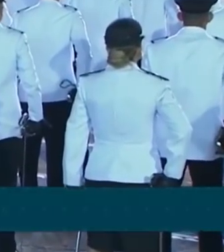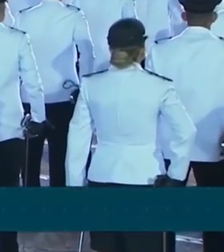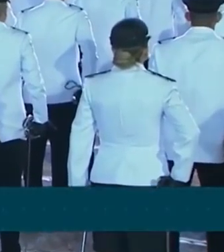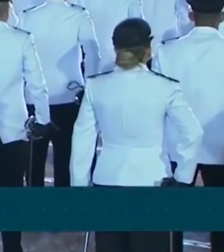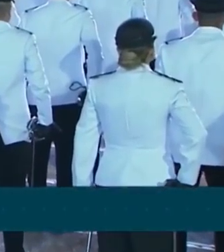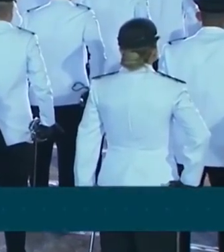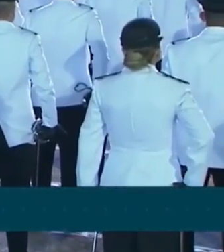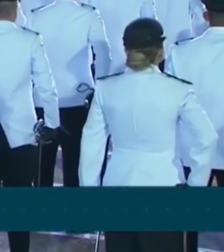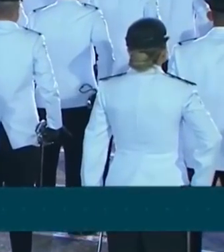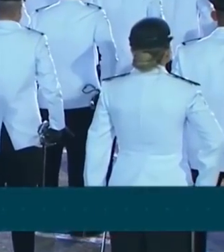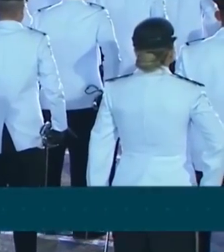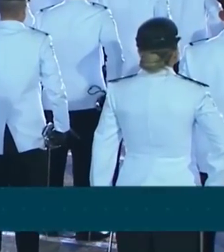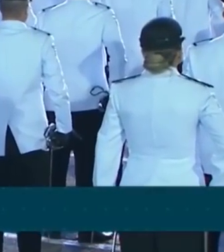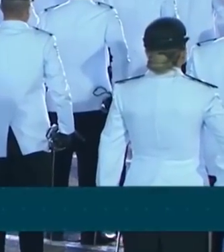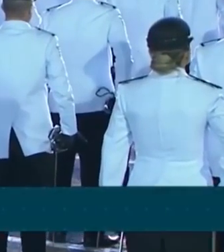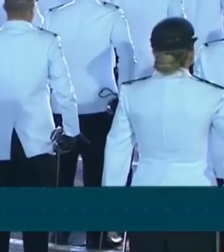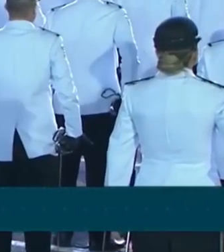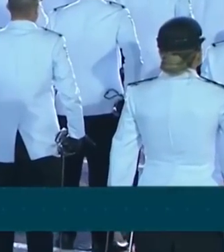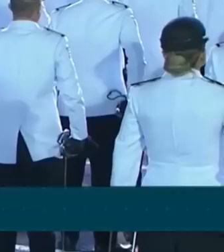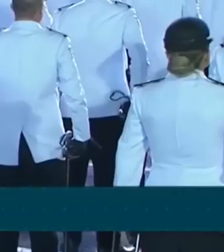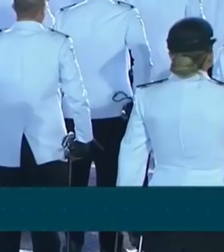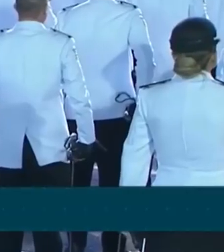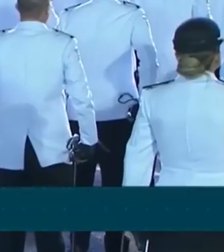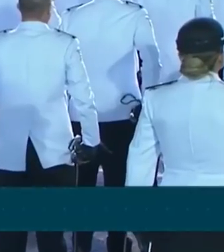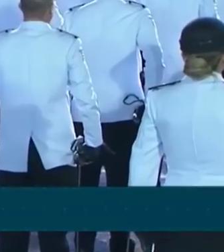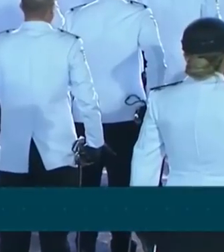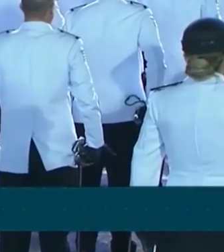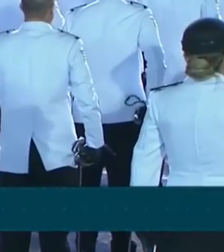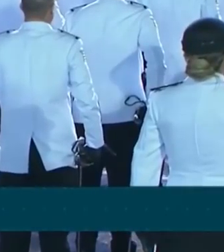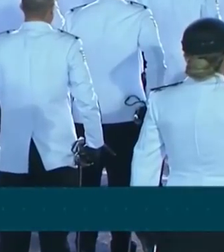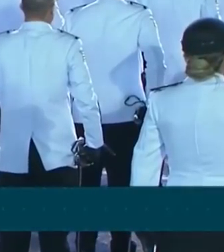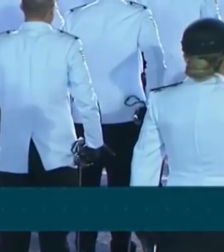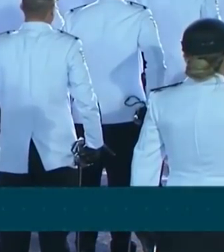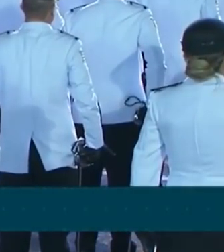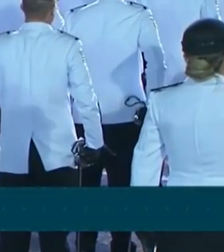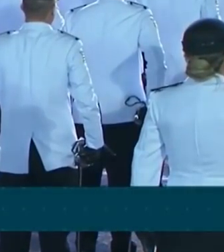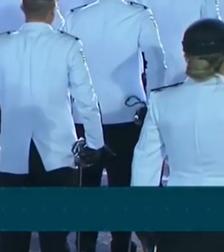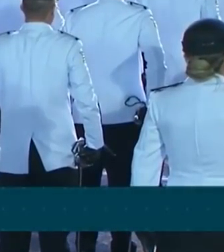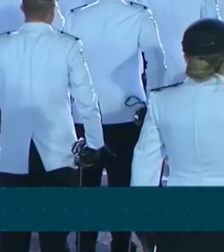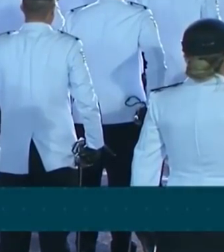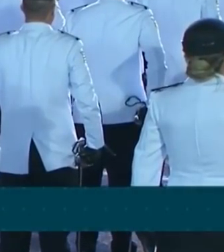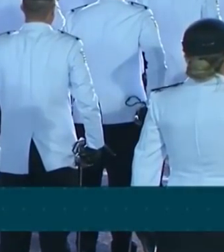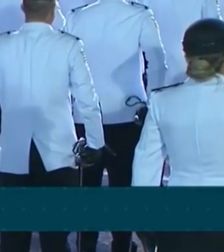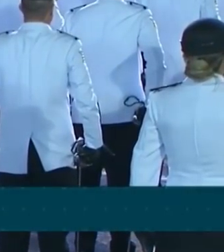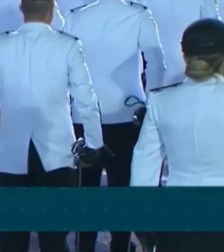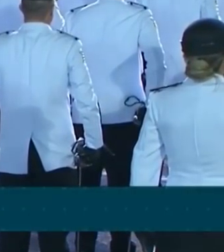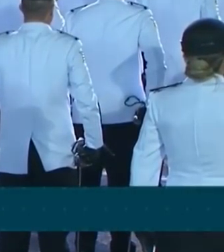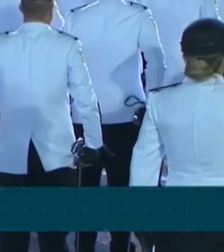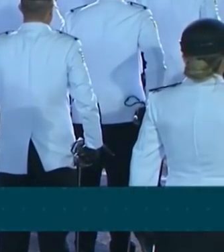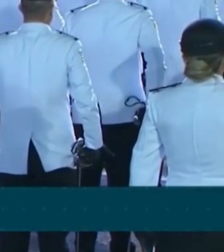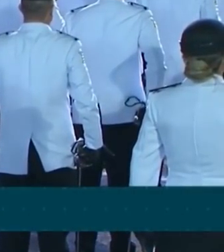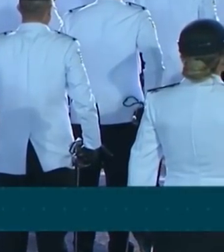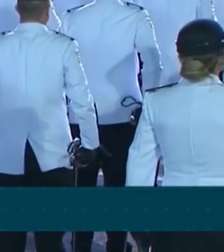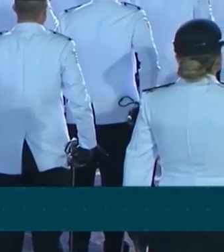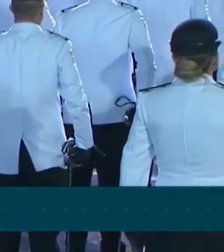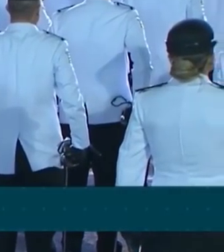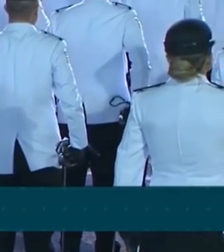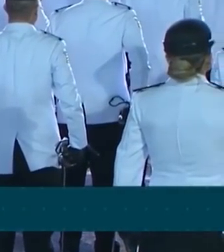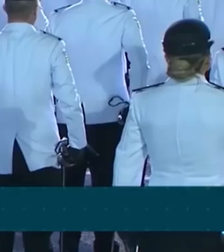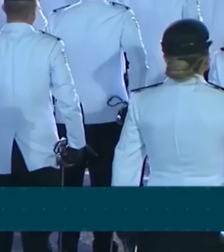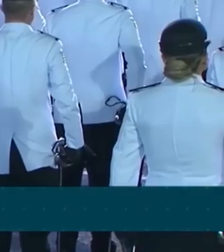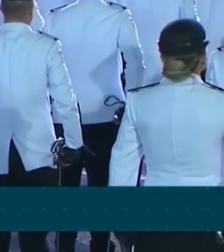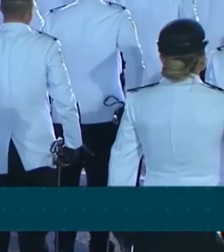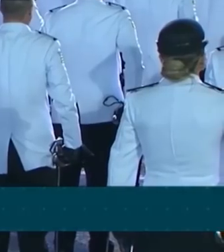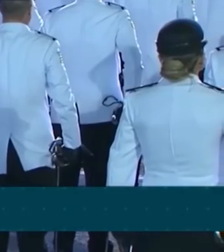Inicio minha fala agradecendo a Deus pela vida, por minha família, em especial a minha amada esposa Laís,